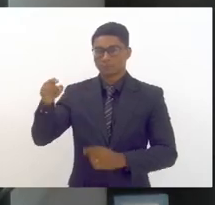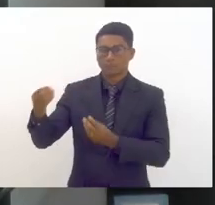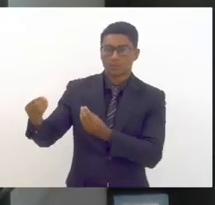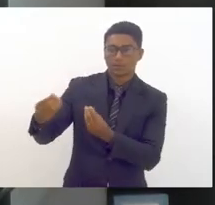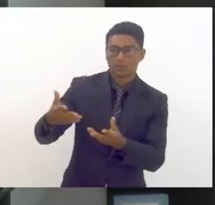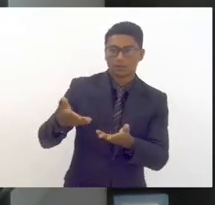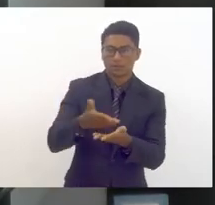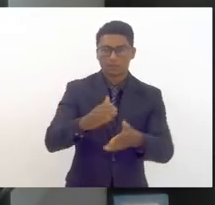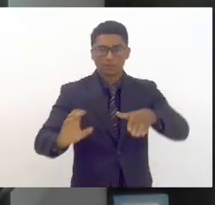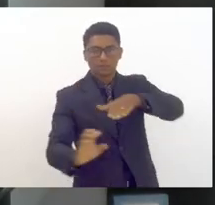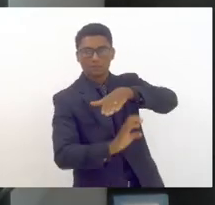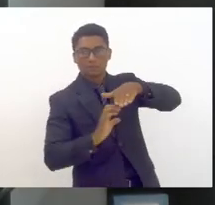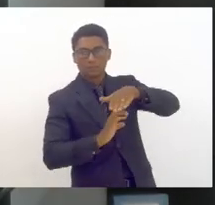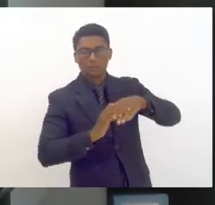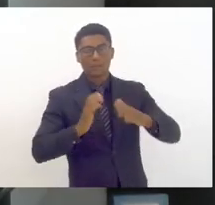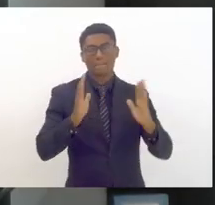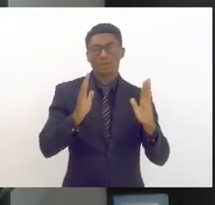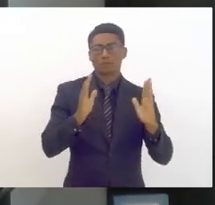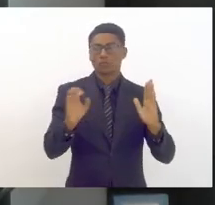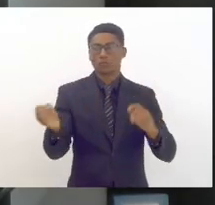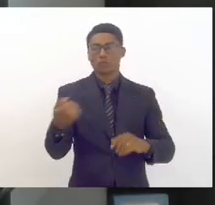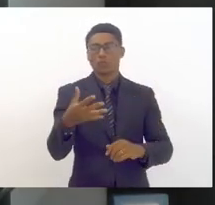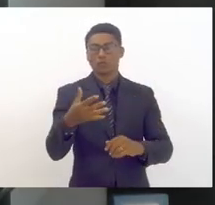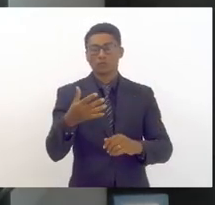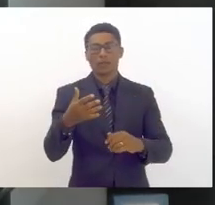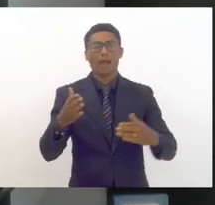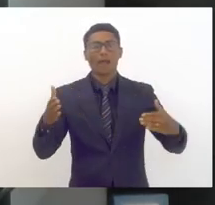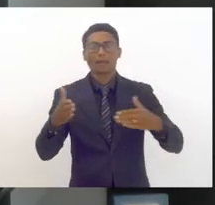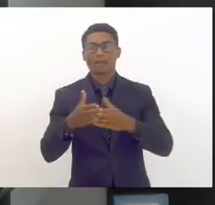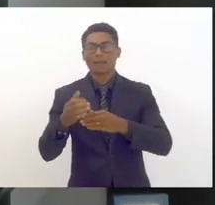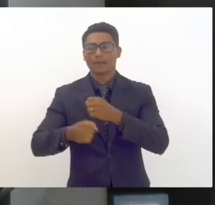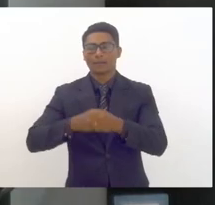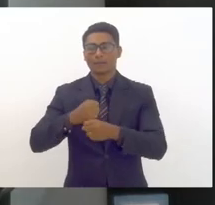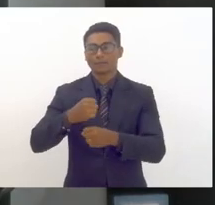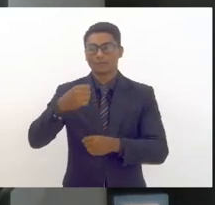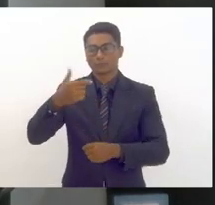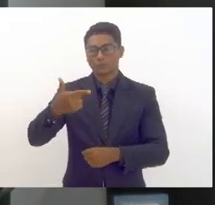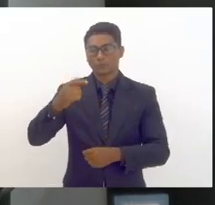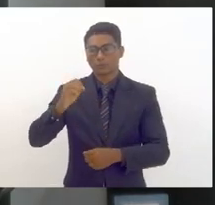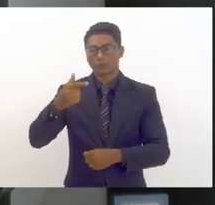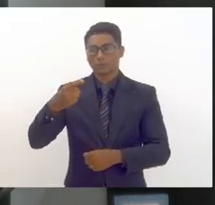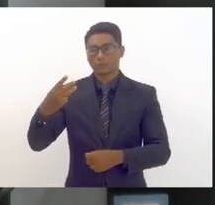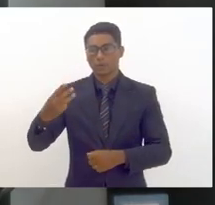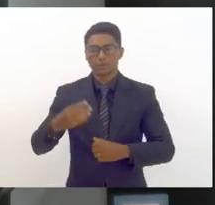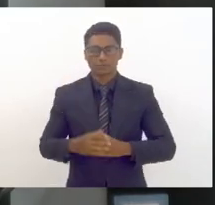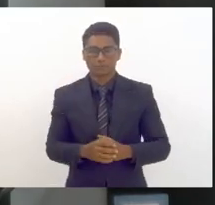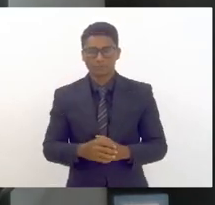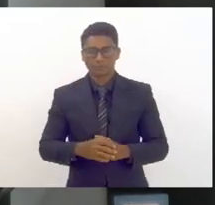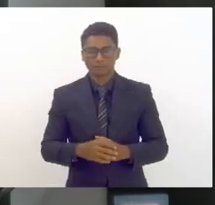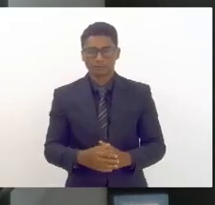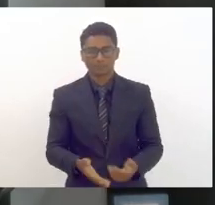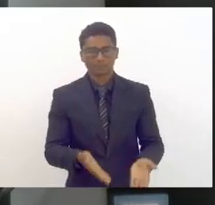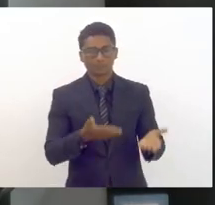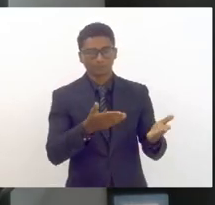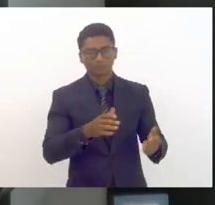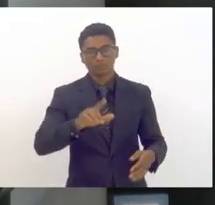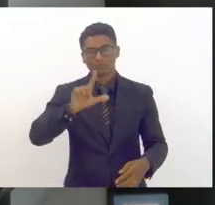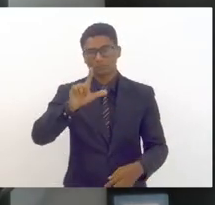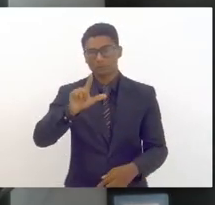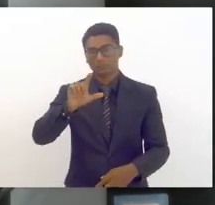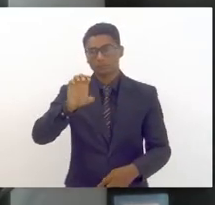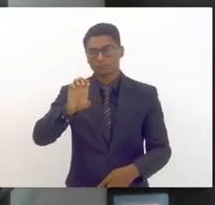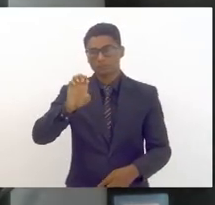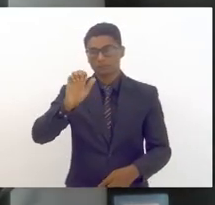até 2023, né, para a implantação desse sistema. Como o Leandro Vilela também aqui colocou nas